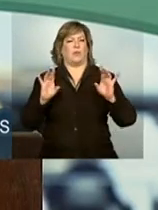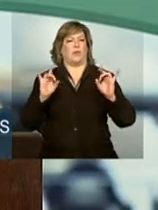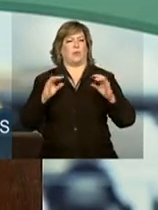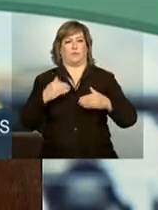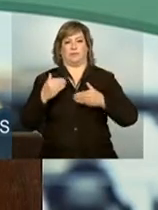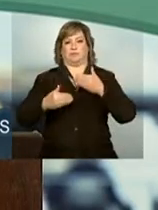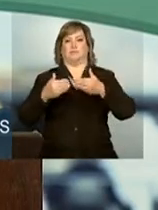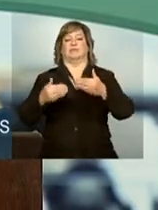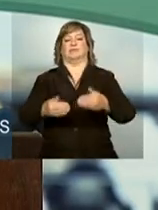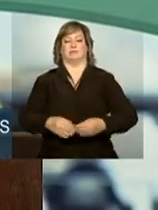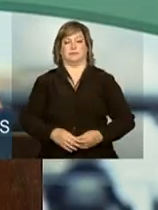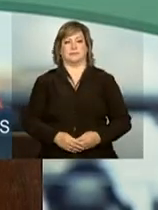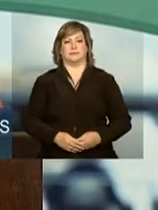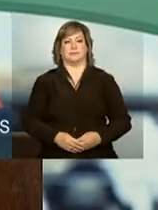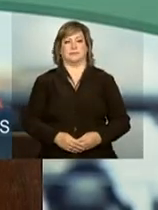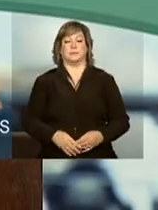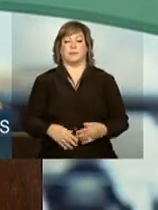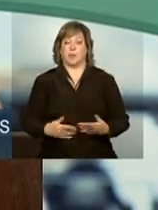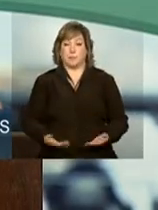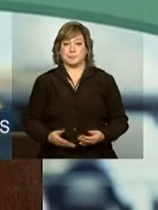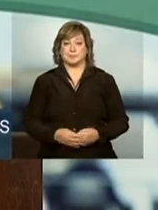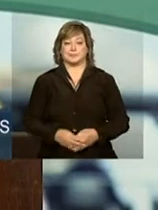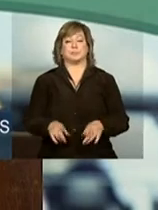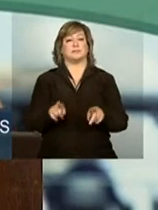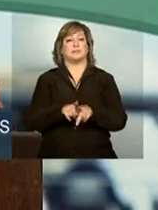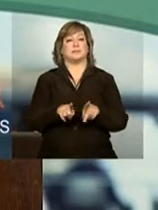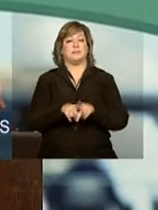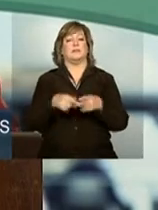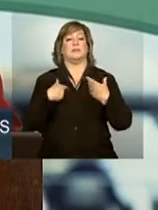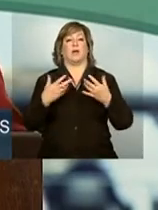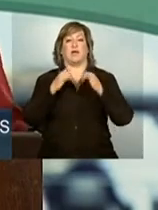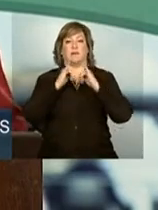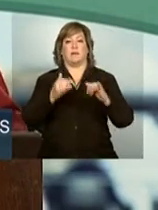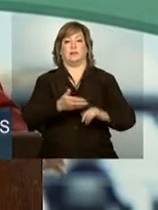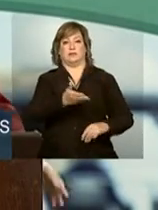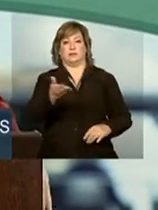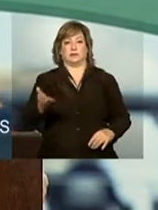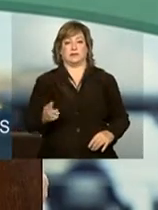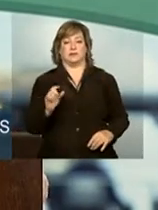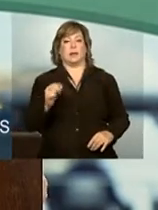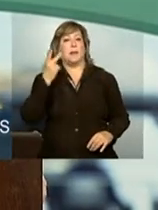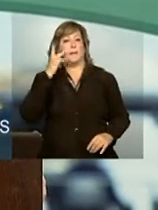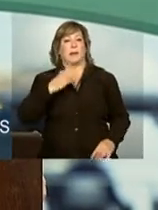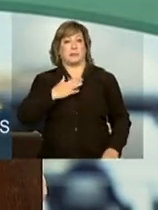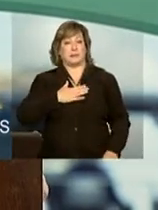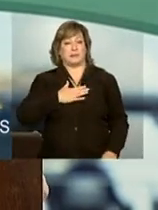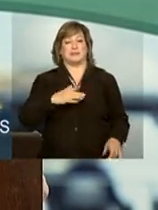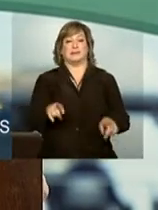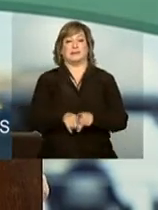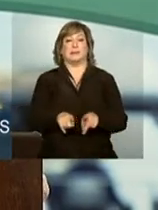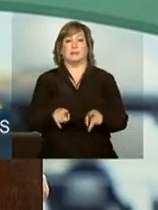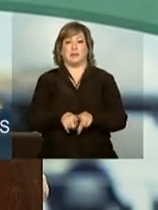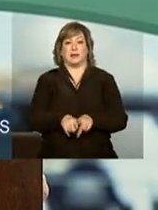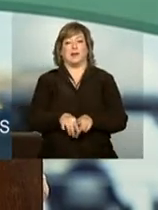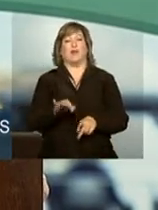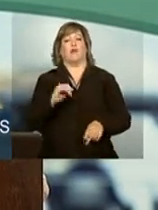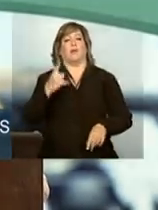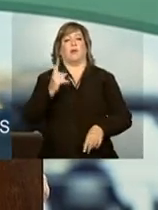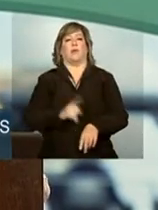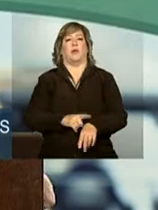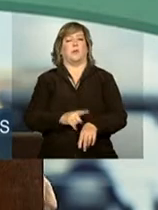qualidade. Bom, além disso, eu queria dizer para os senhores que, para mim, também foi um